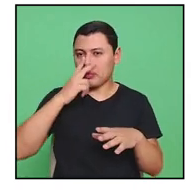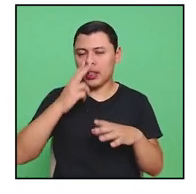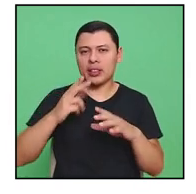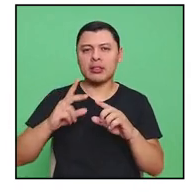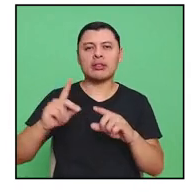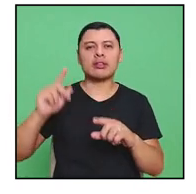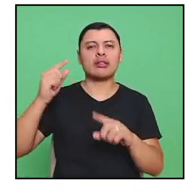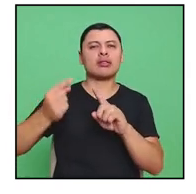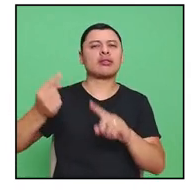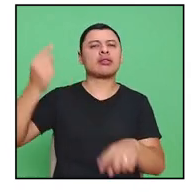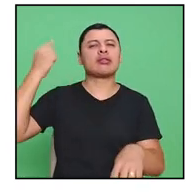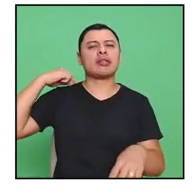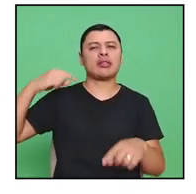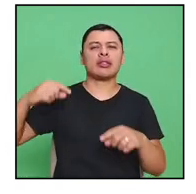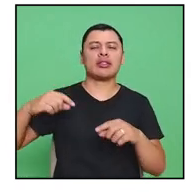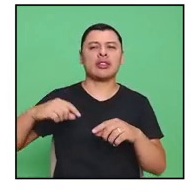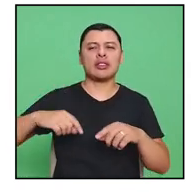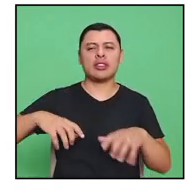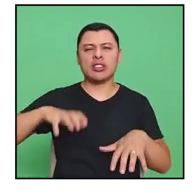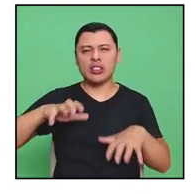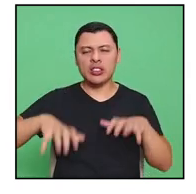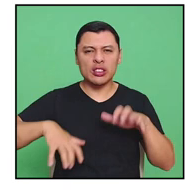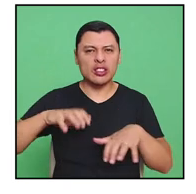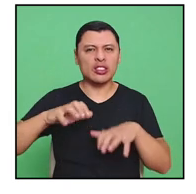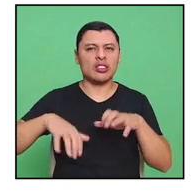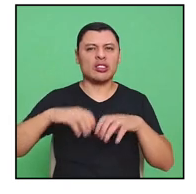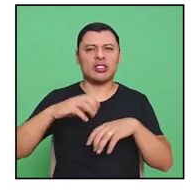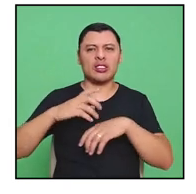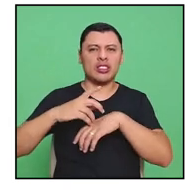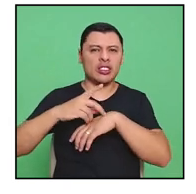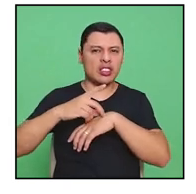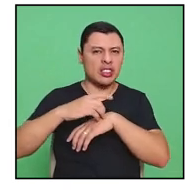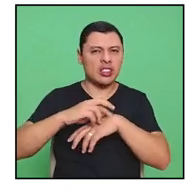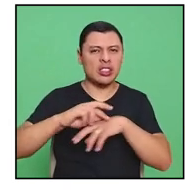as espécies. Uma referência e tal,